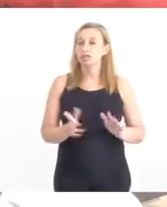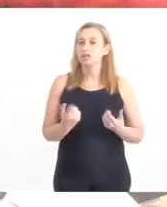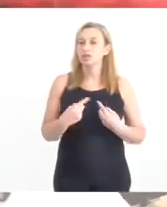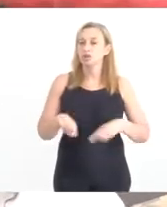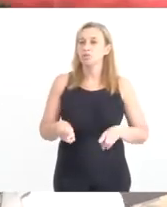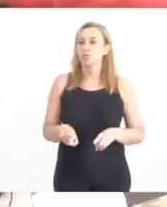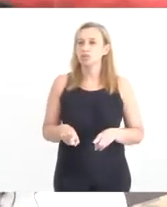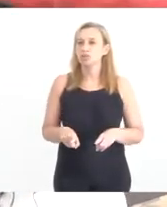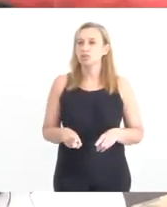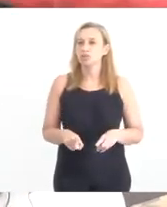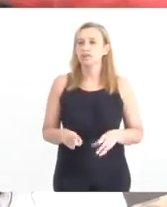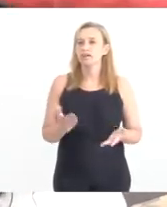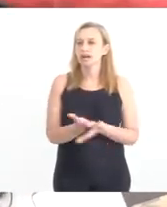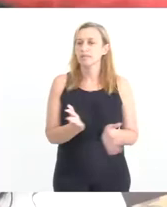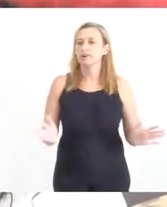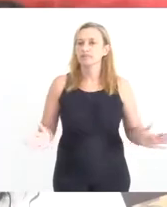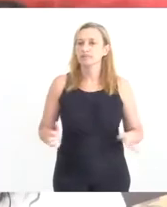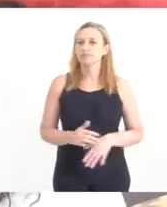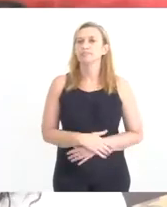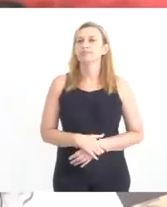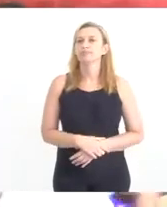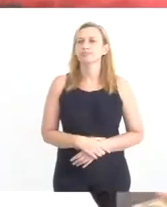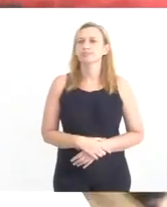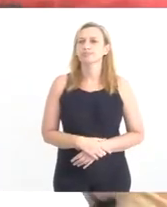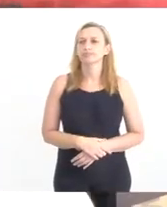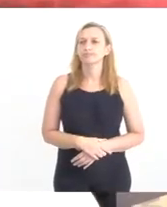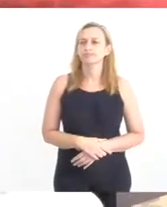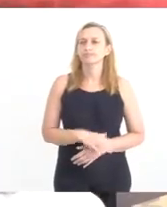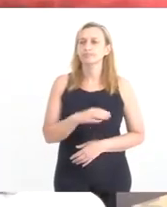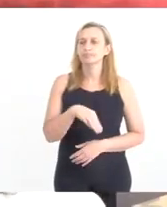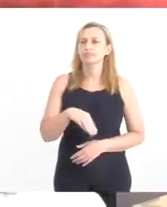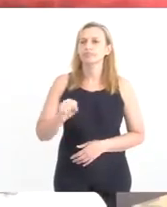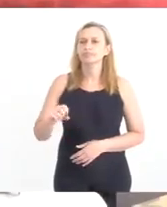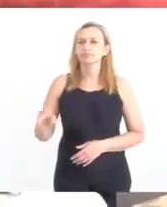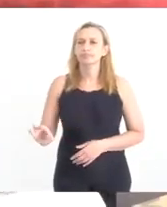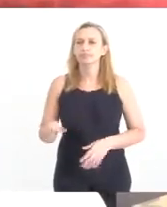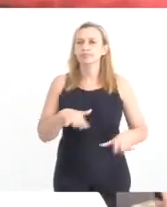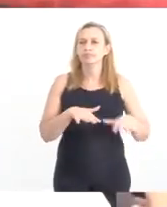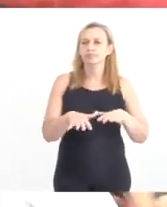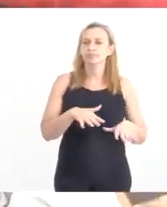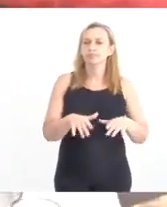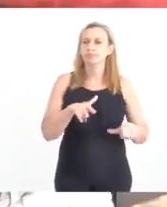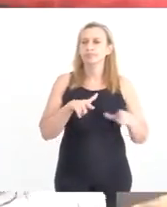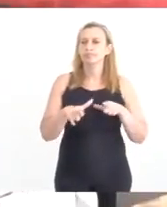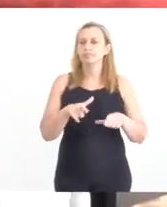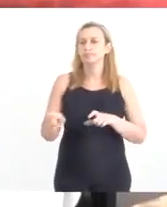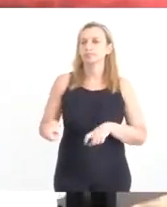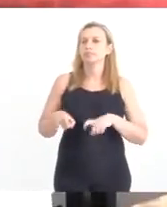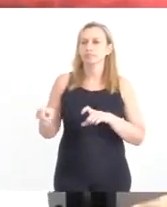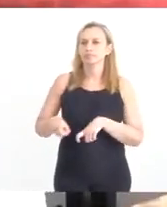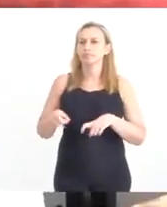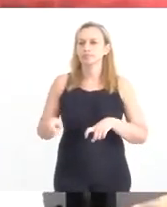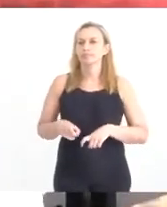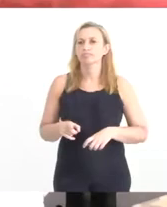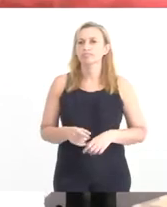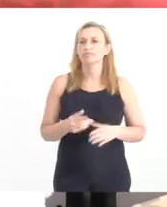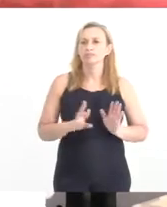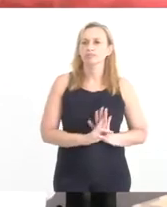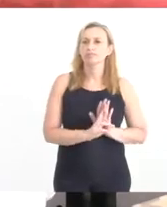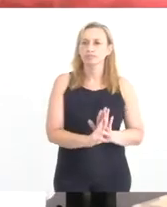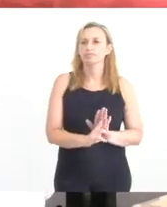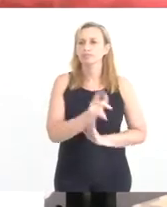combatê-la para ela acabar o MST movimento dos Trabalhadores Rurais sem terra